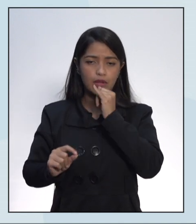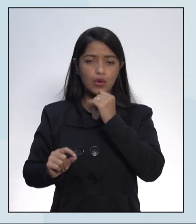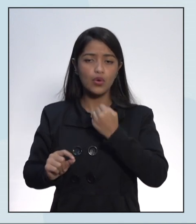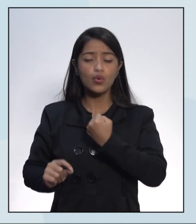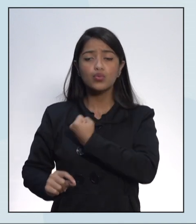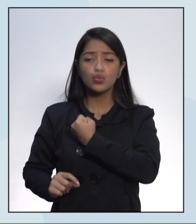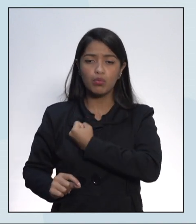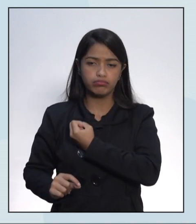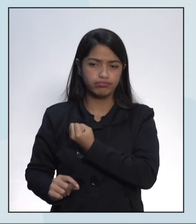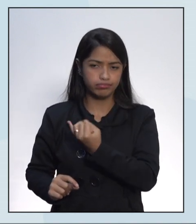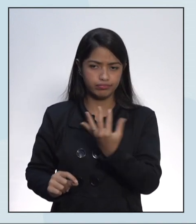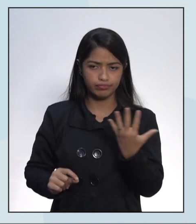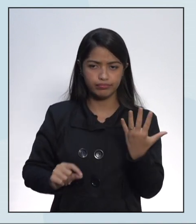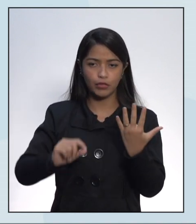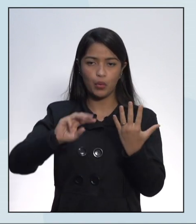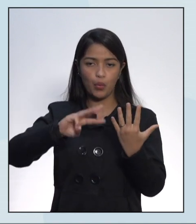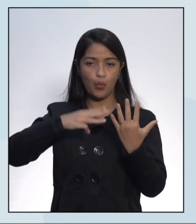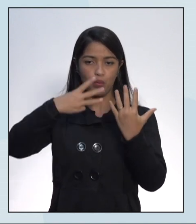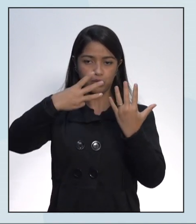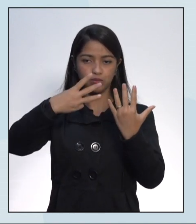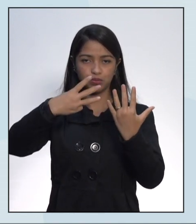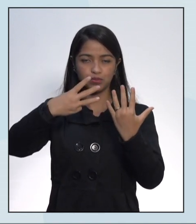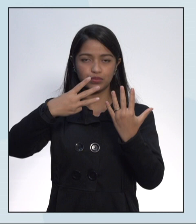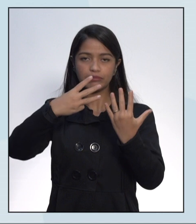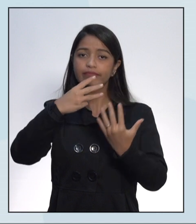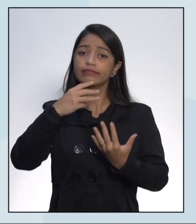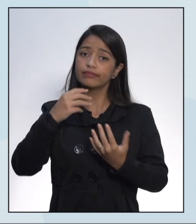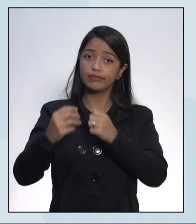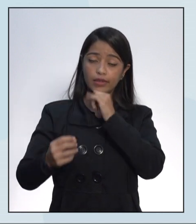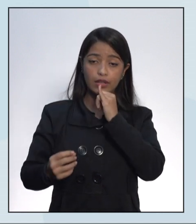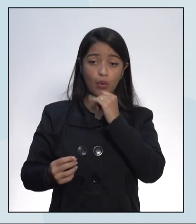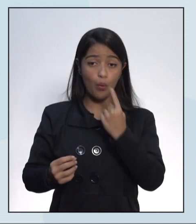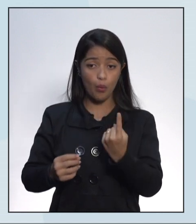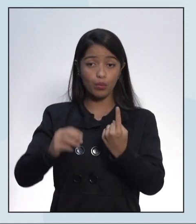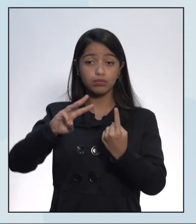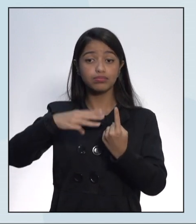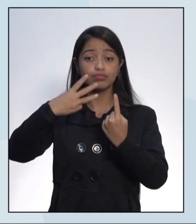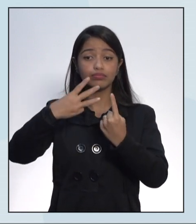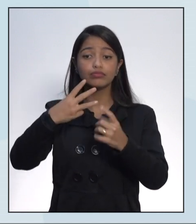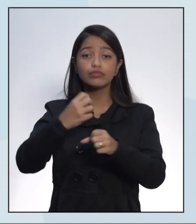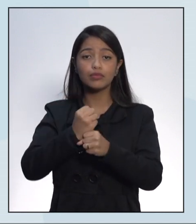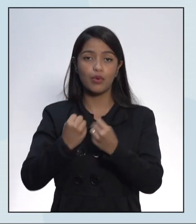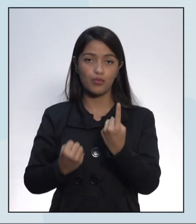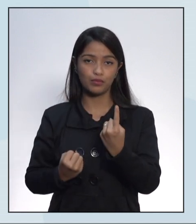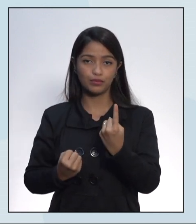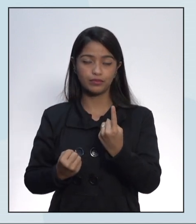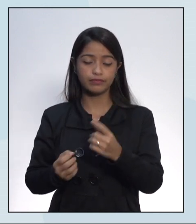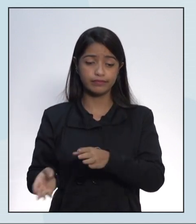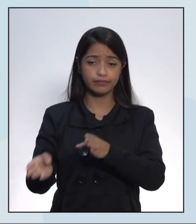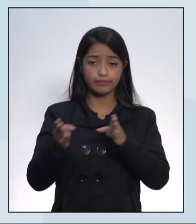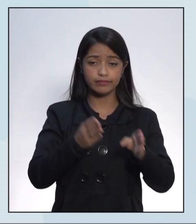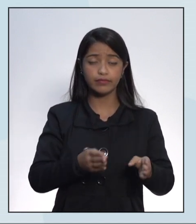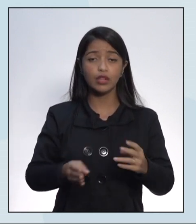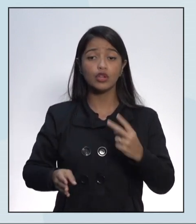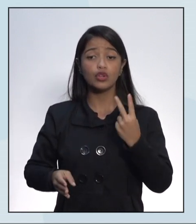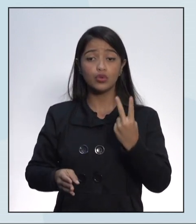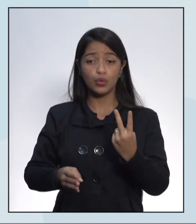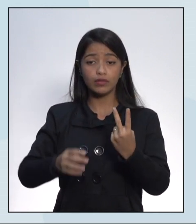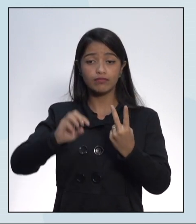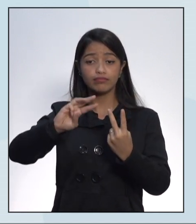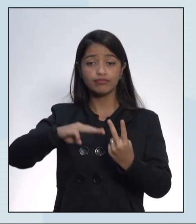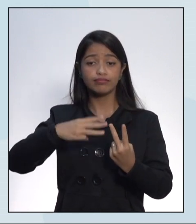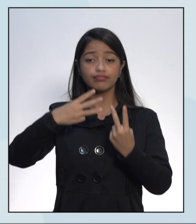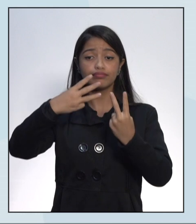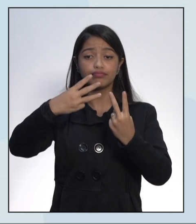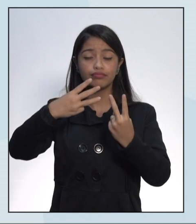já vamos direto, é 1 ao cubo, que é 1. A segunda é 2 ao cubo, que é 2 vezes 2 vezes